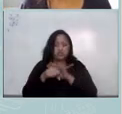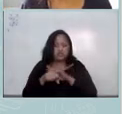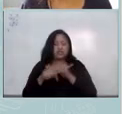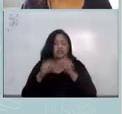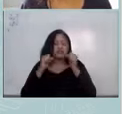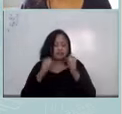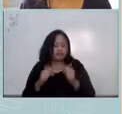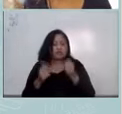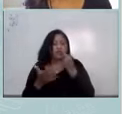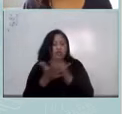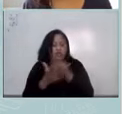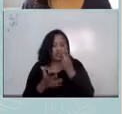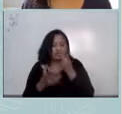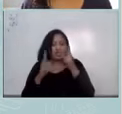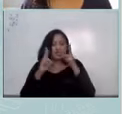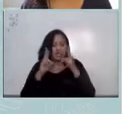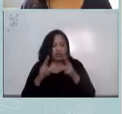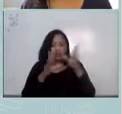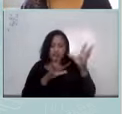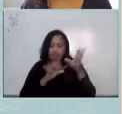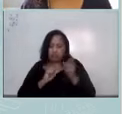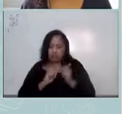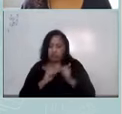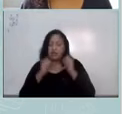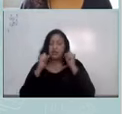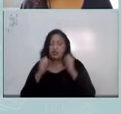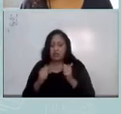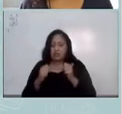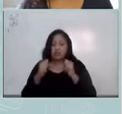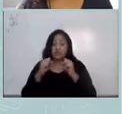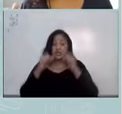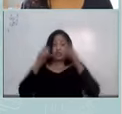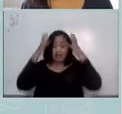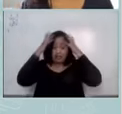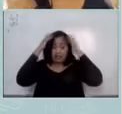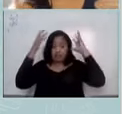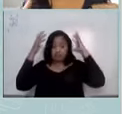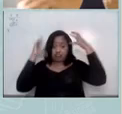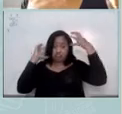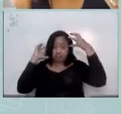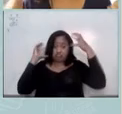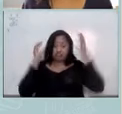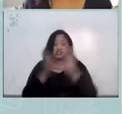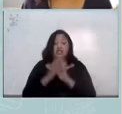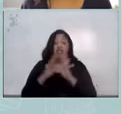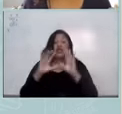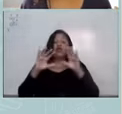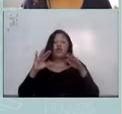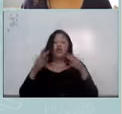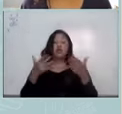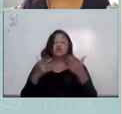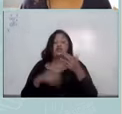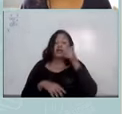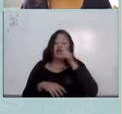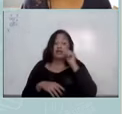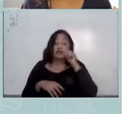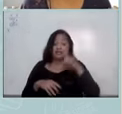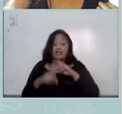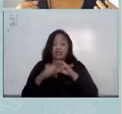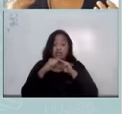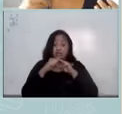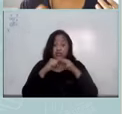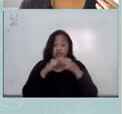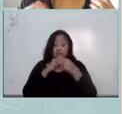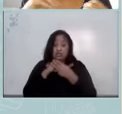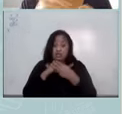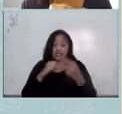também, inclusive infecciosas, que podem causar essa malformação. Então, quando a mãe adquire, por exemplo, né, o Zika vírus na gestação, então